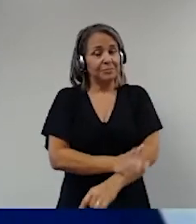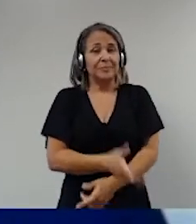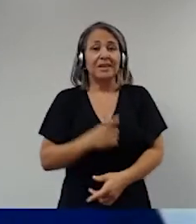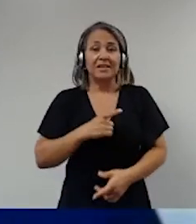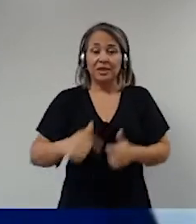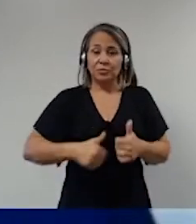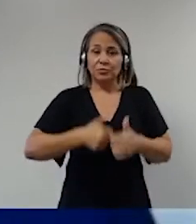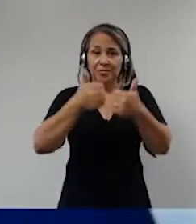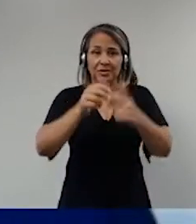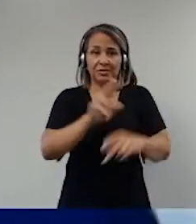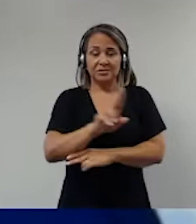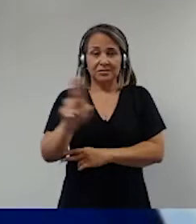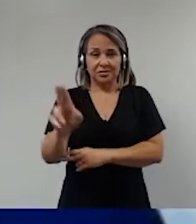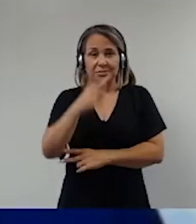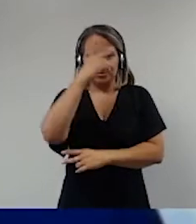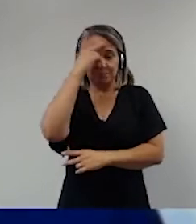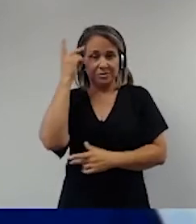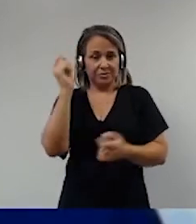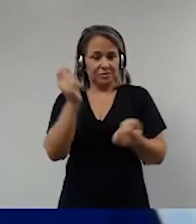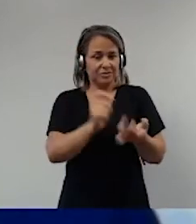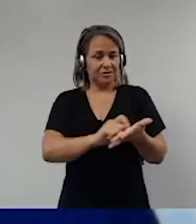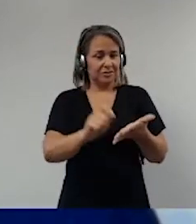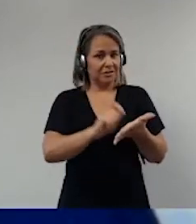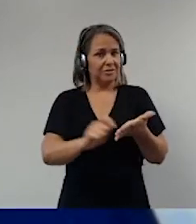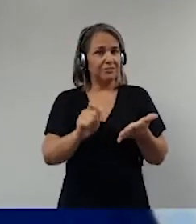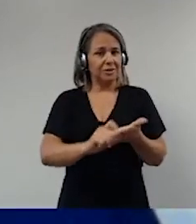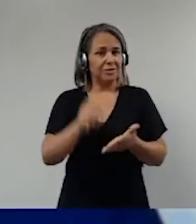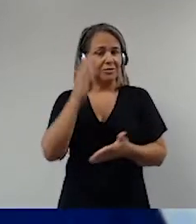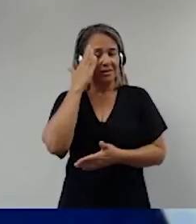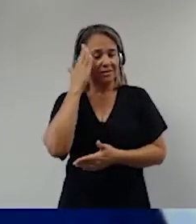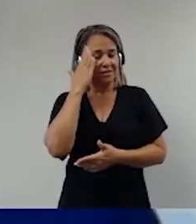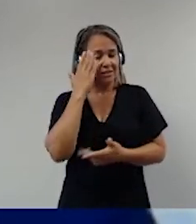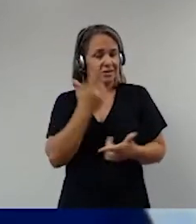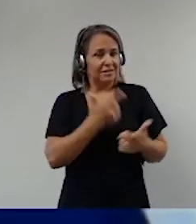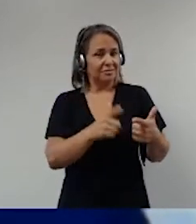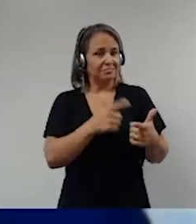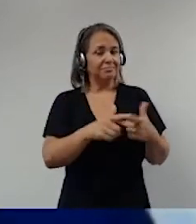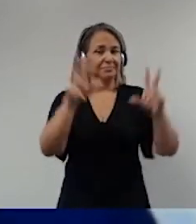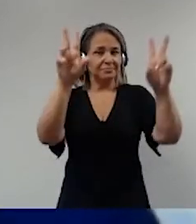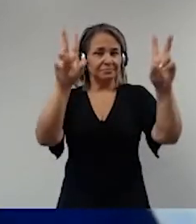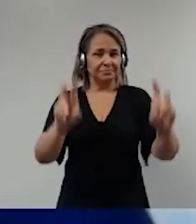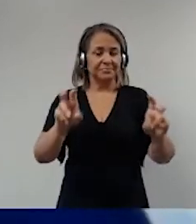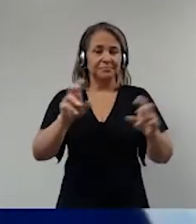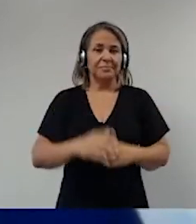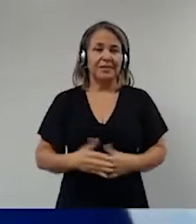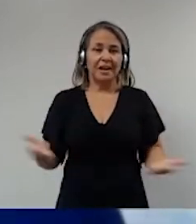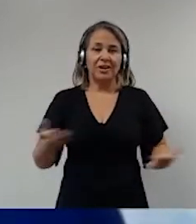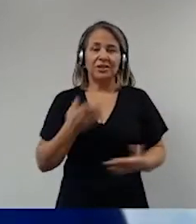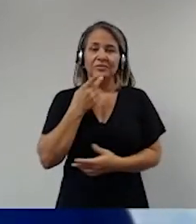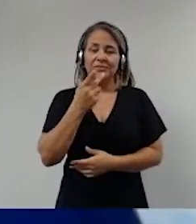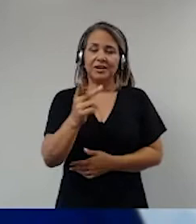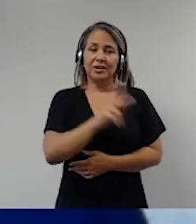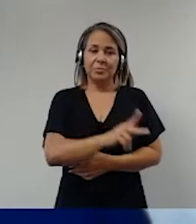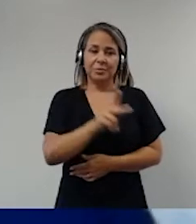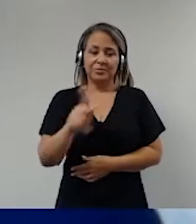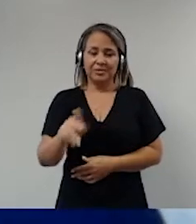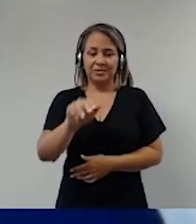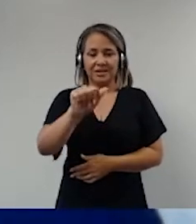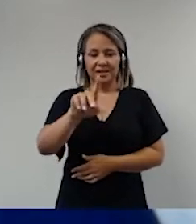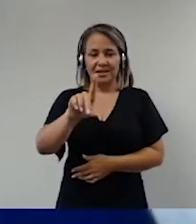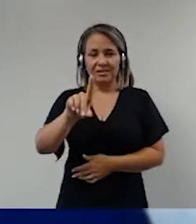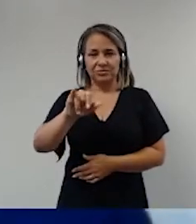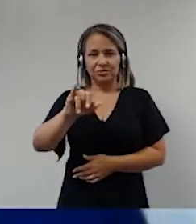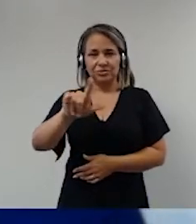autores que, pela experiência, pela produção acadêmica, entendem do assunto. E eu quero passar a palavra ao professor Adilson